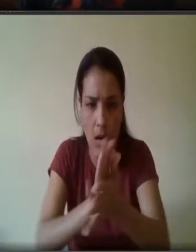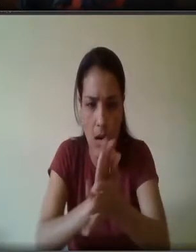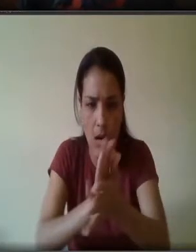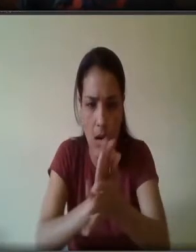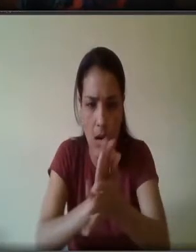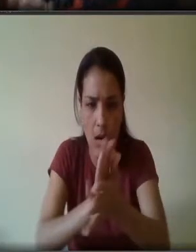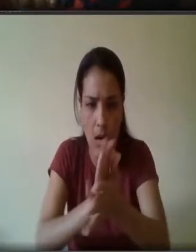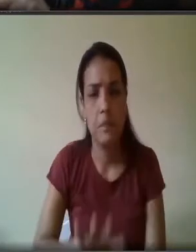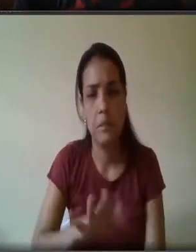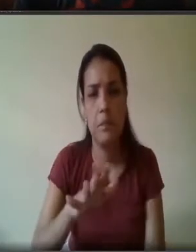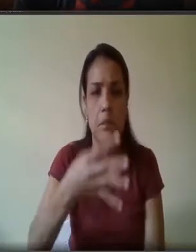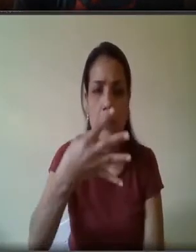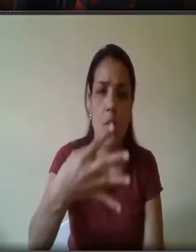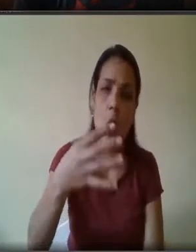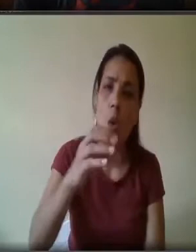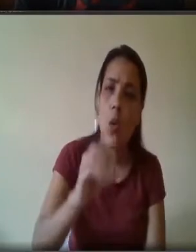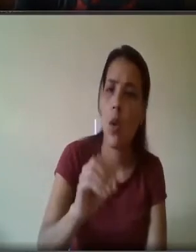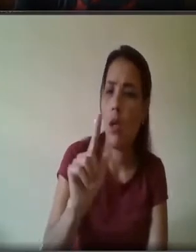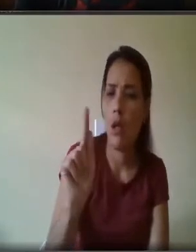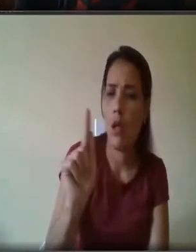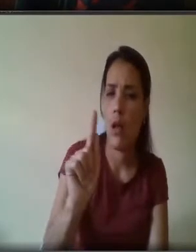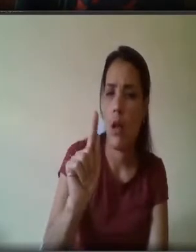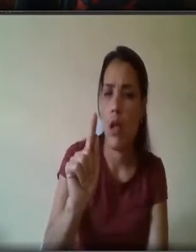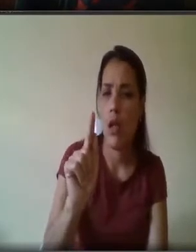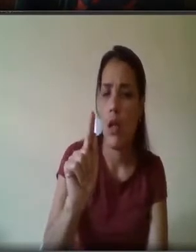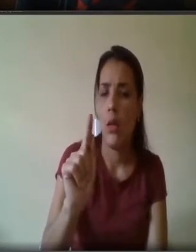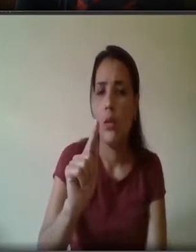45 graus às 13 horas.